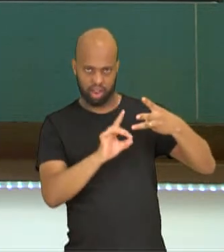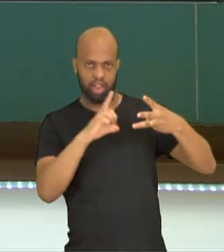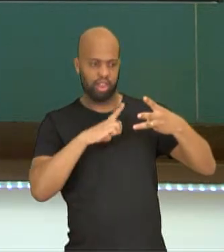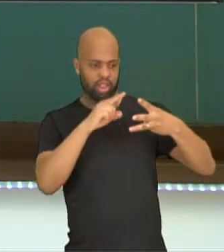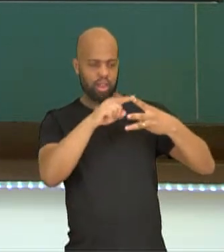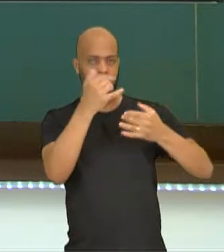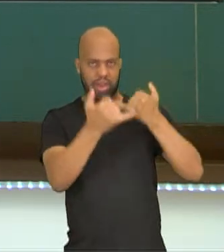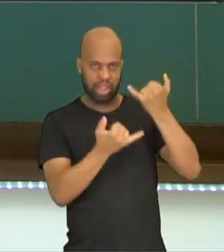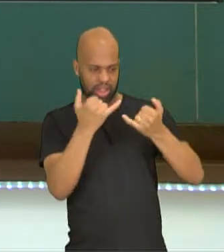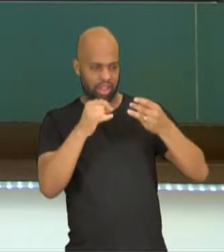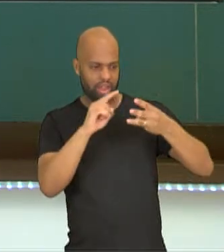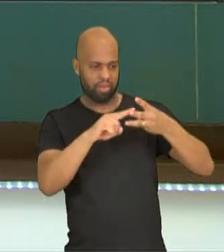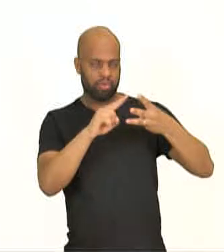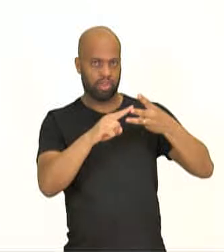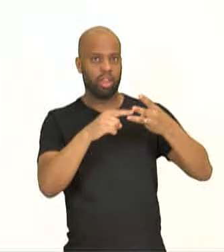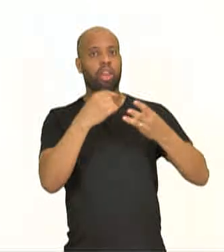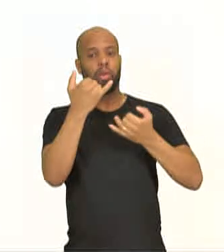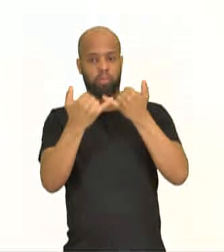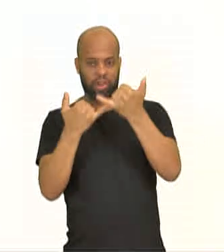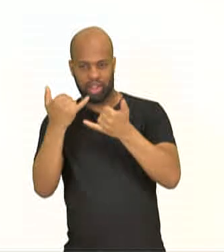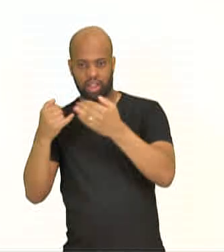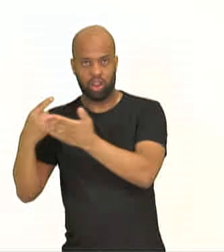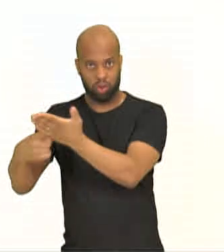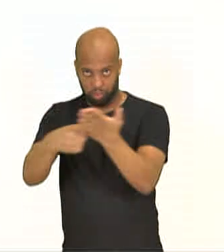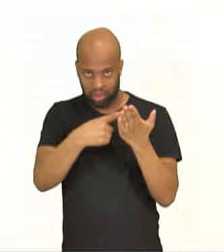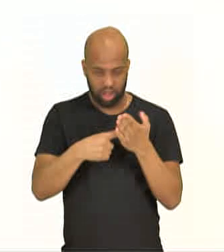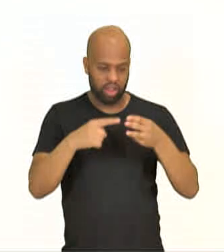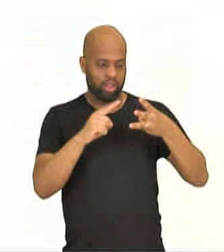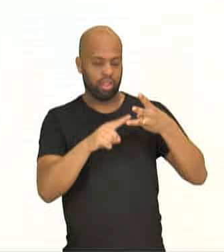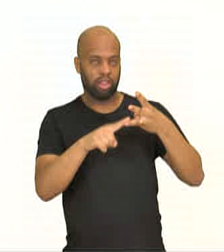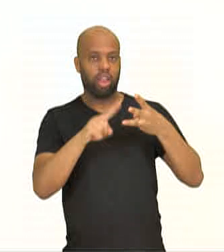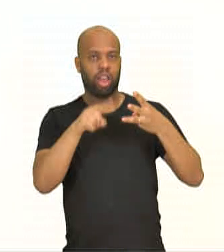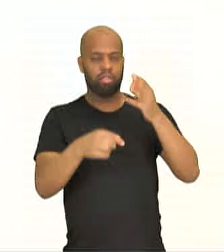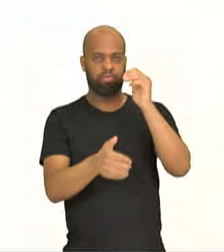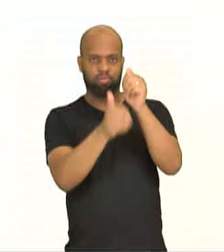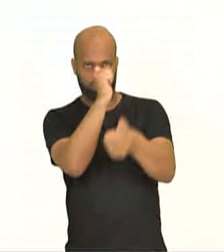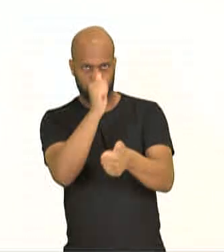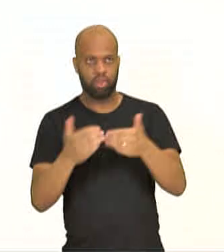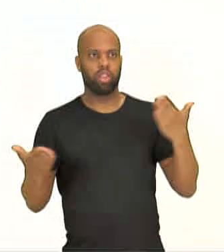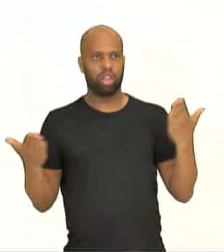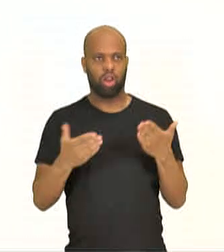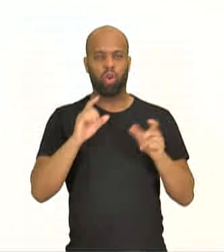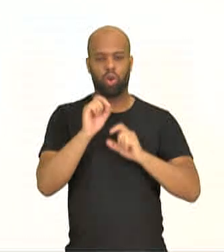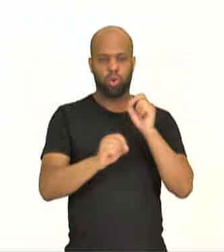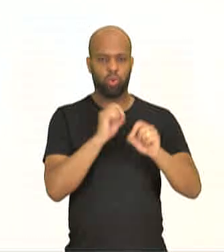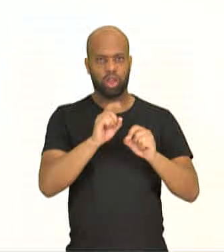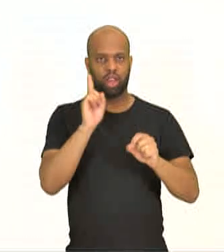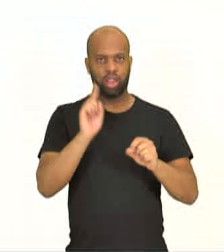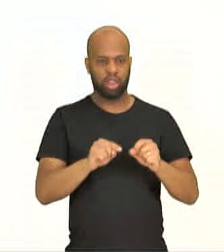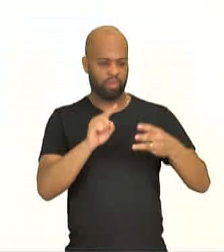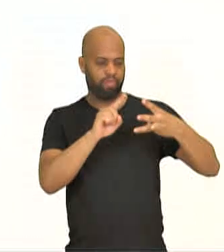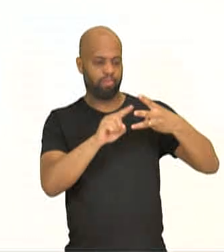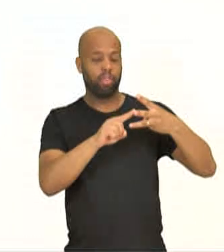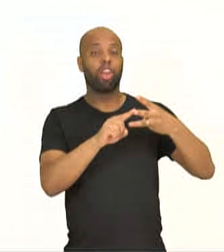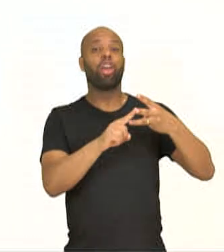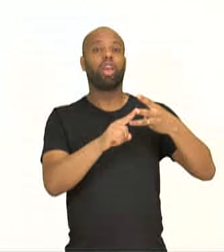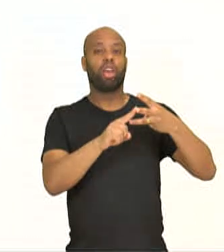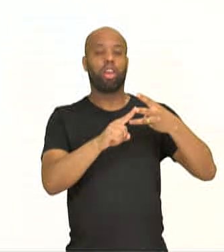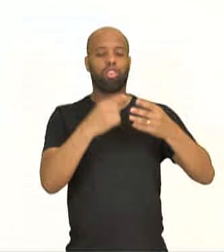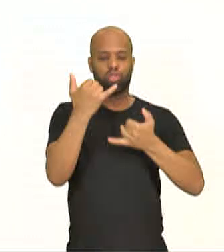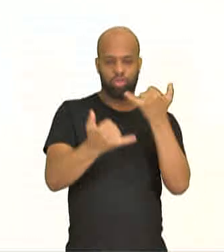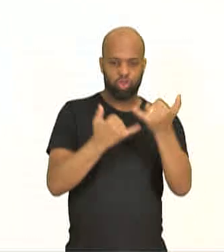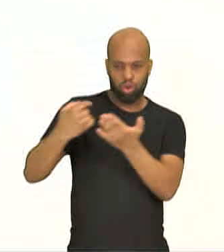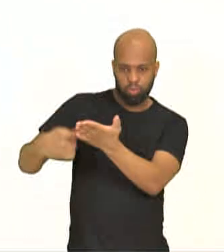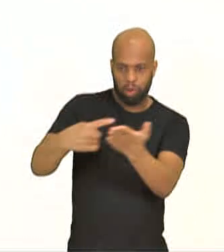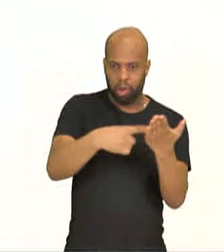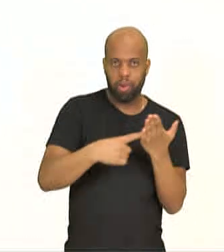e esporte, nós vamos para os jogos cooperativos. Eles fazem parte do universo dos jogos, mas eles